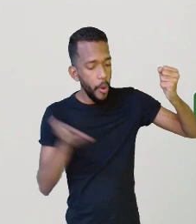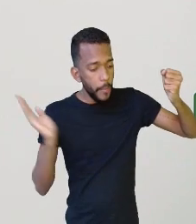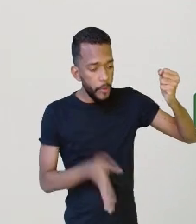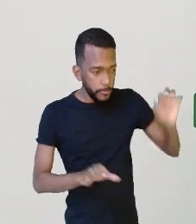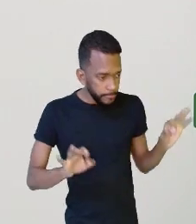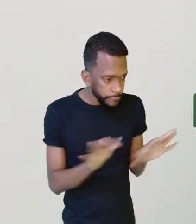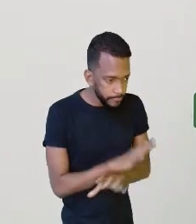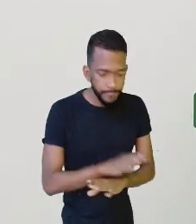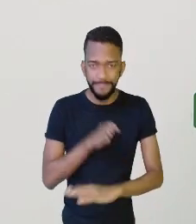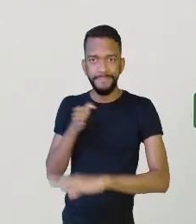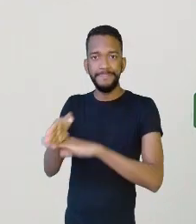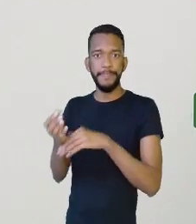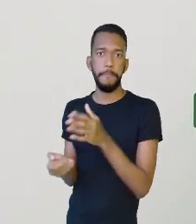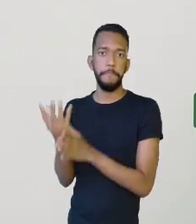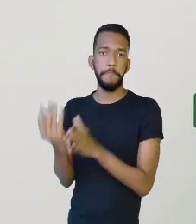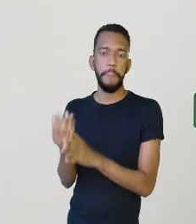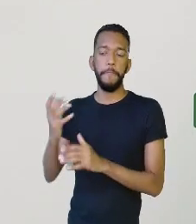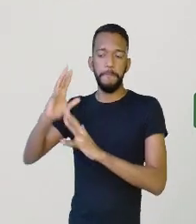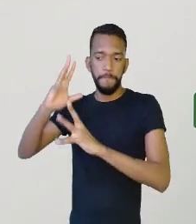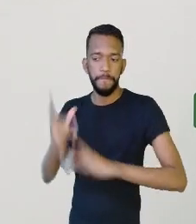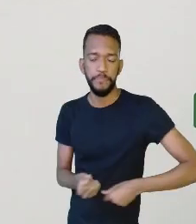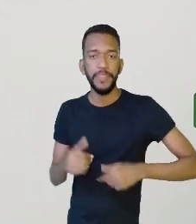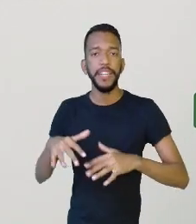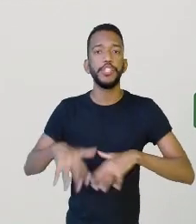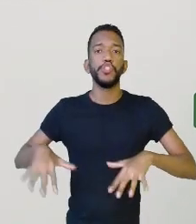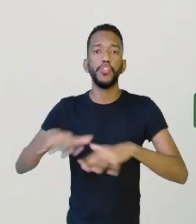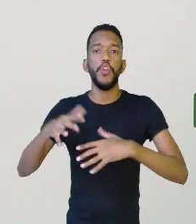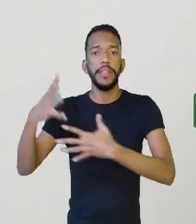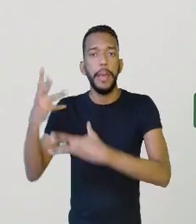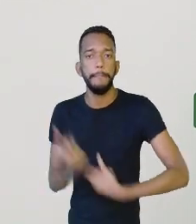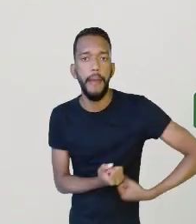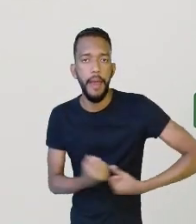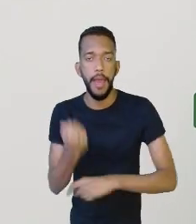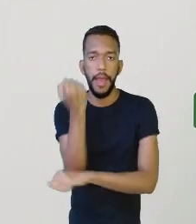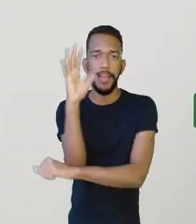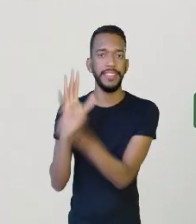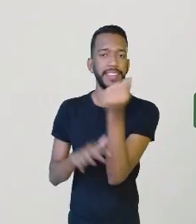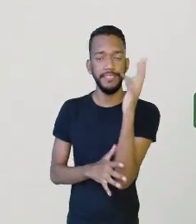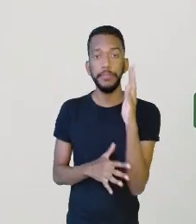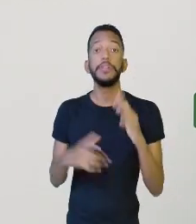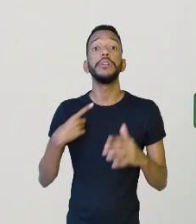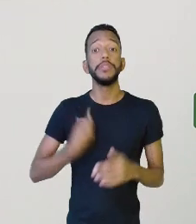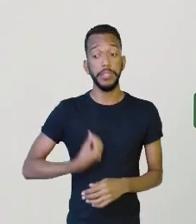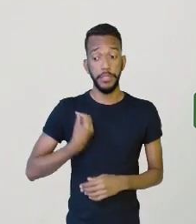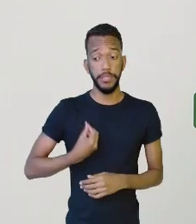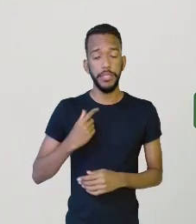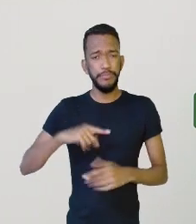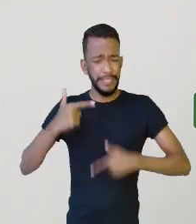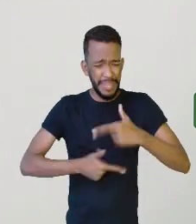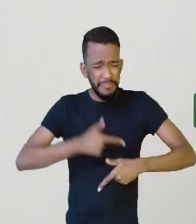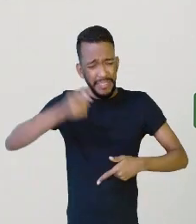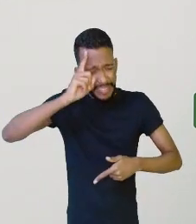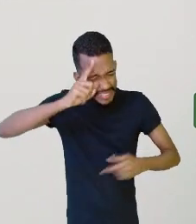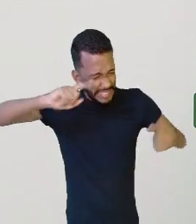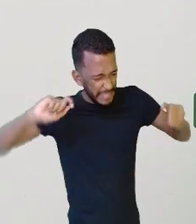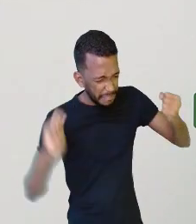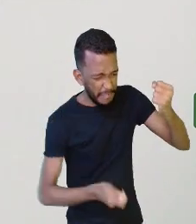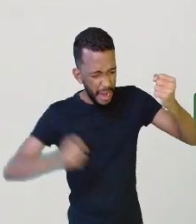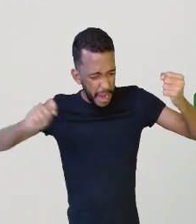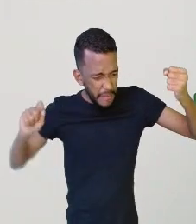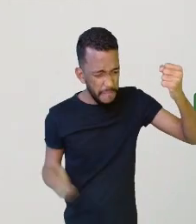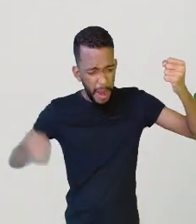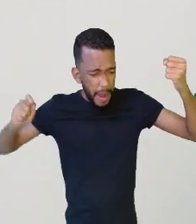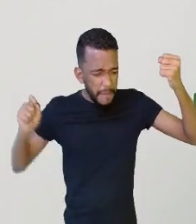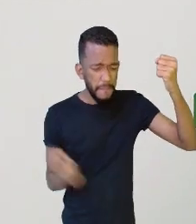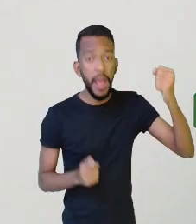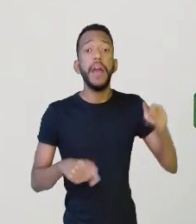são essas pessoas que estão lá na zona da mata, que estão no trabalho, no corte, no dia a dia e que também